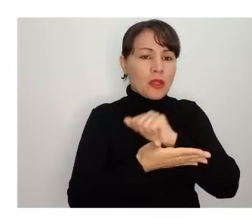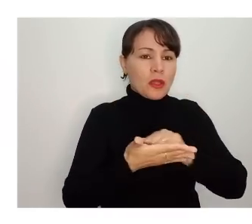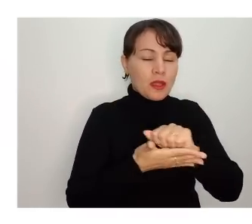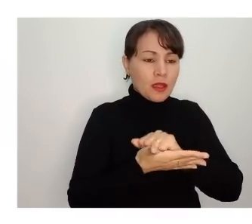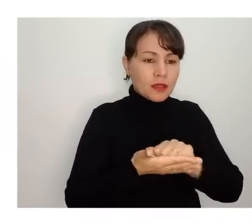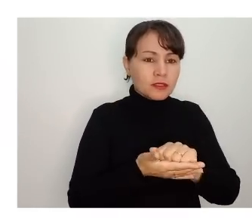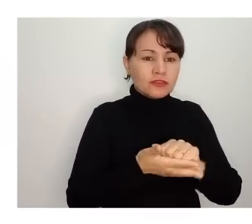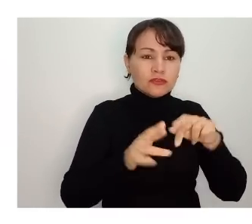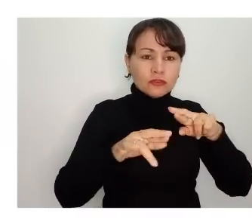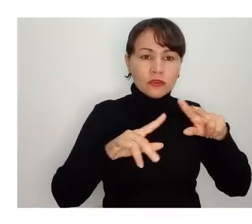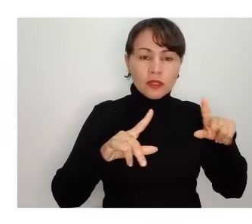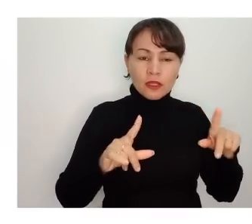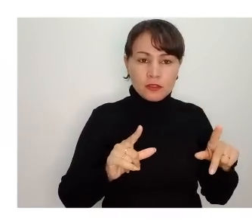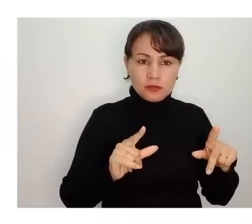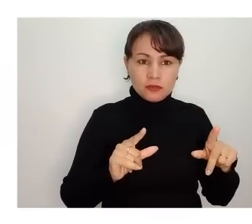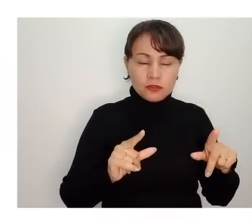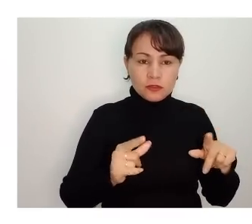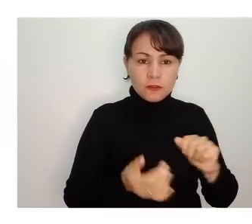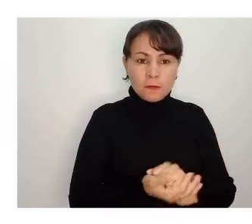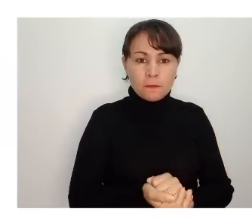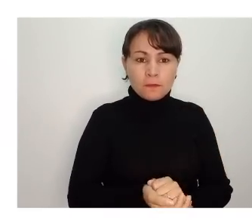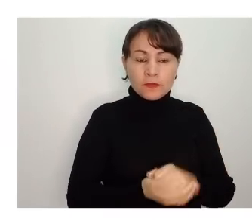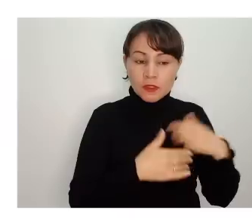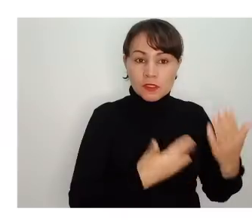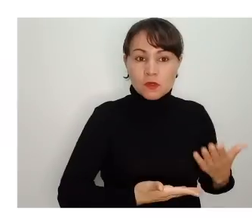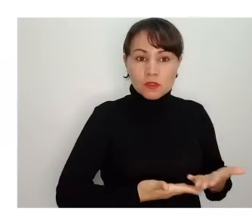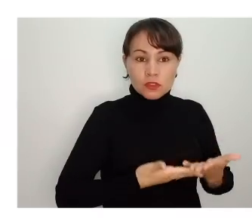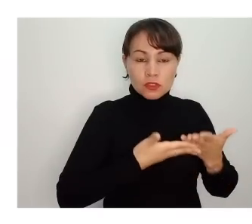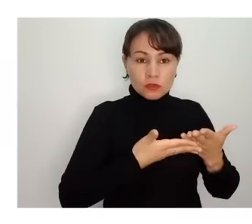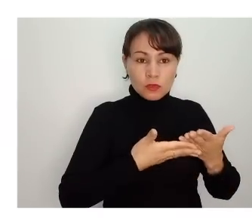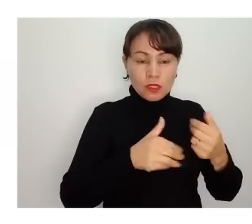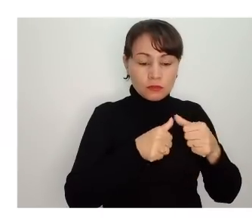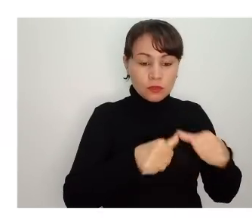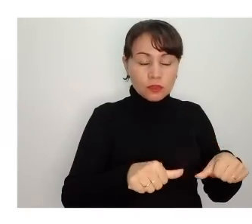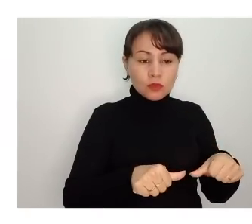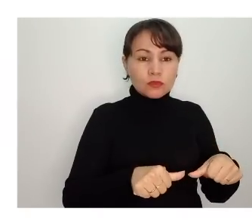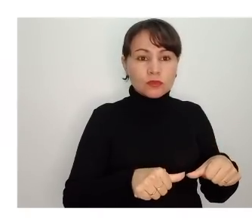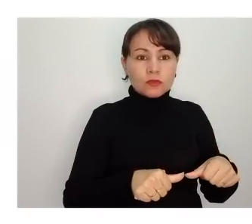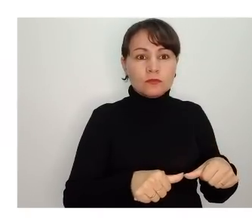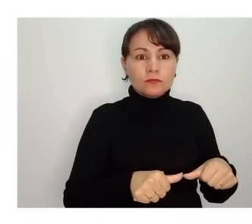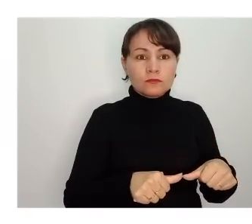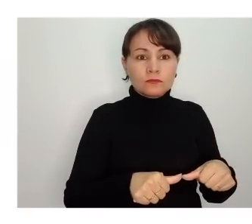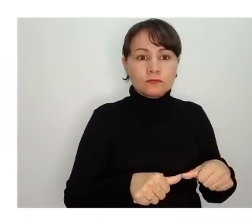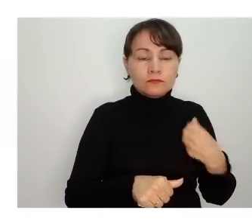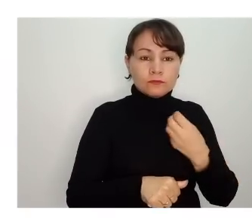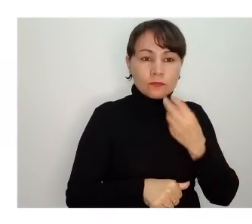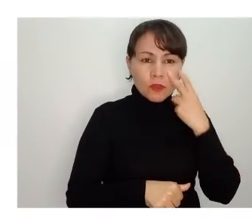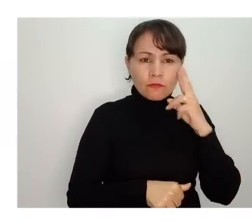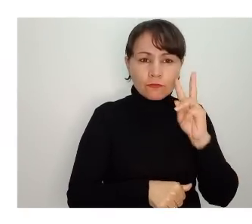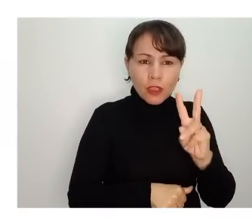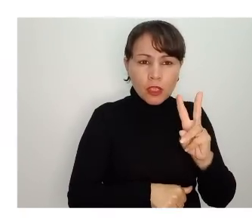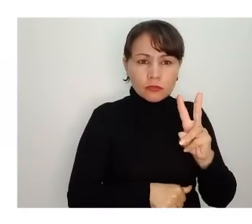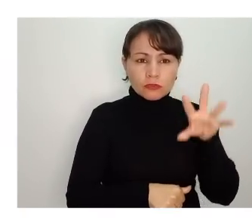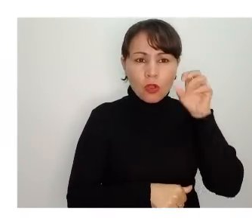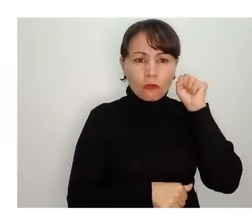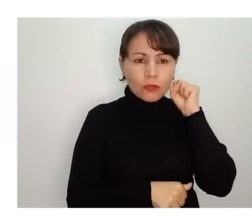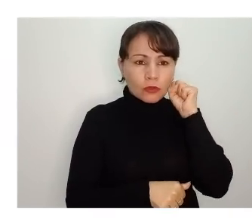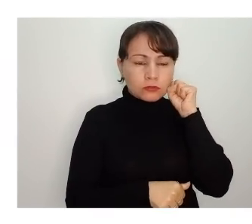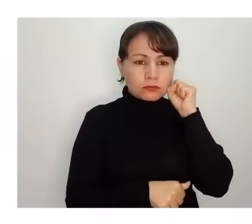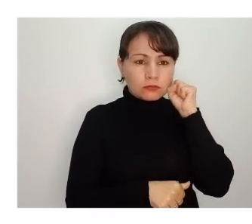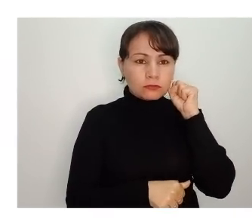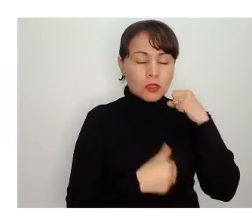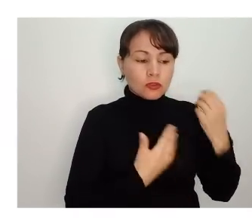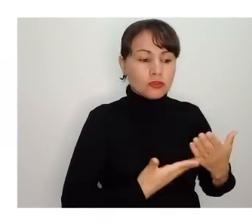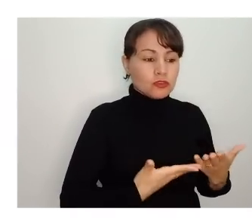secundário, áreas de Wernicke. São áreas que são estimuladas quando eu estou ouvindo. Quando eu estou vendo palavras,